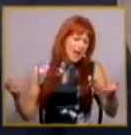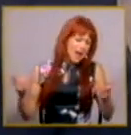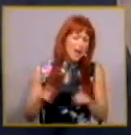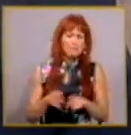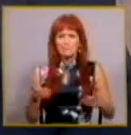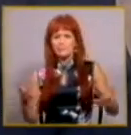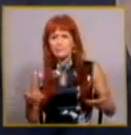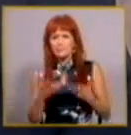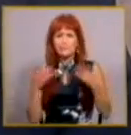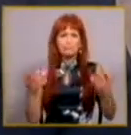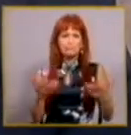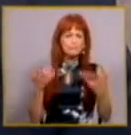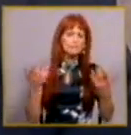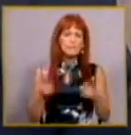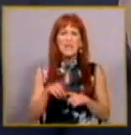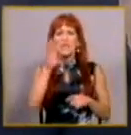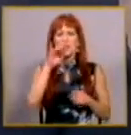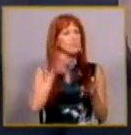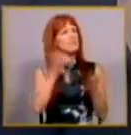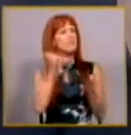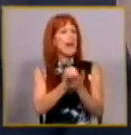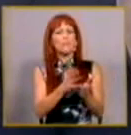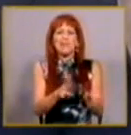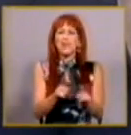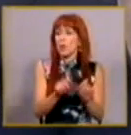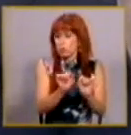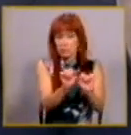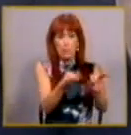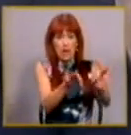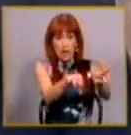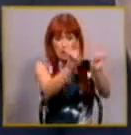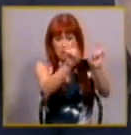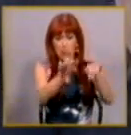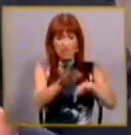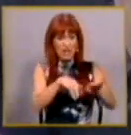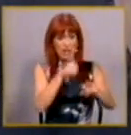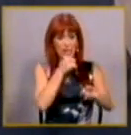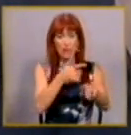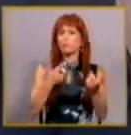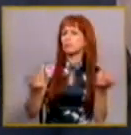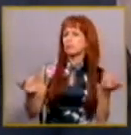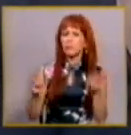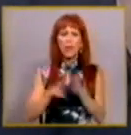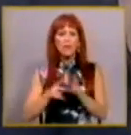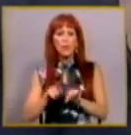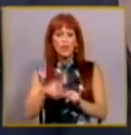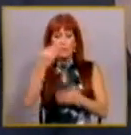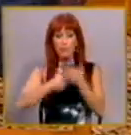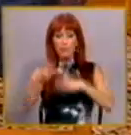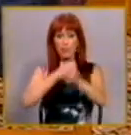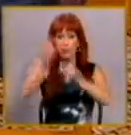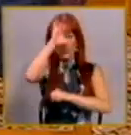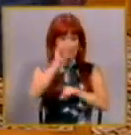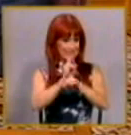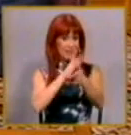essa é uma, se quiser, um estigma que tem que ficar com o Partido Socialista quem toma este tipo de decisões. Na verdade, esta moção de censura, como